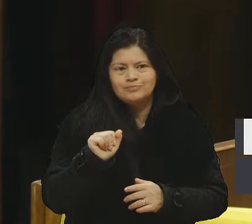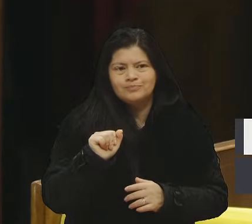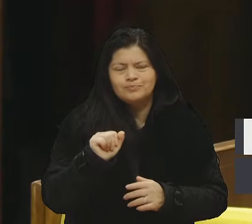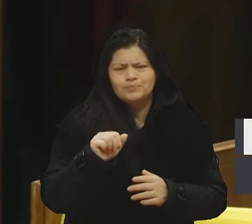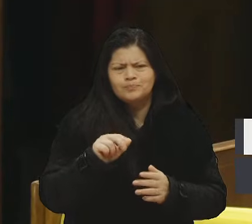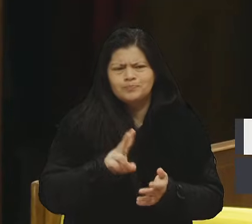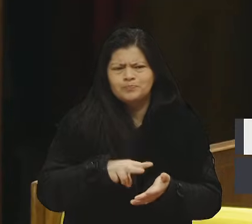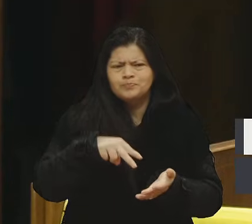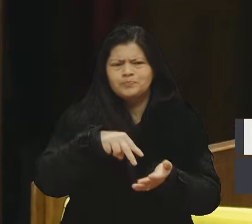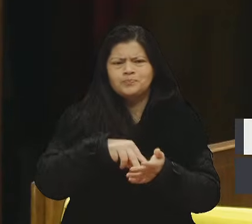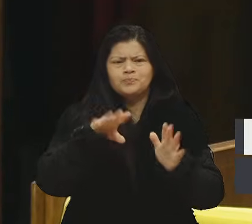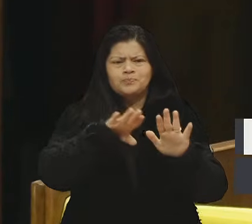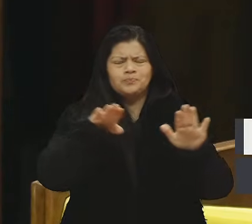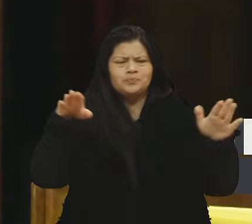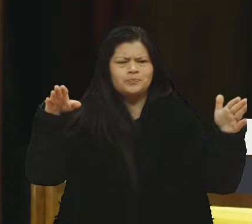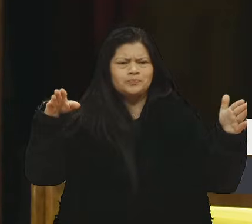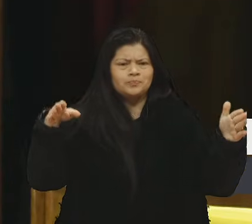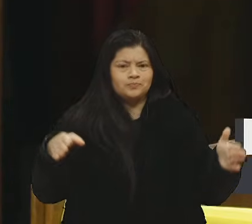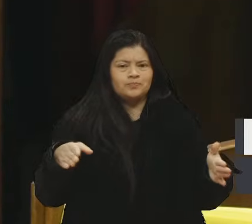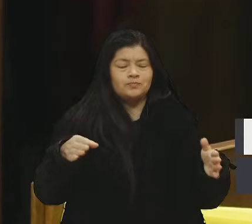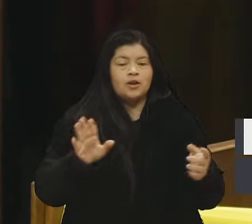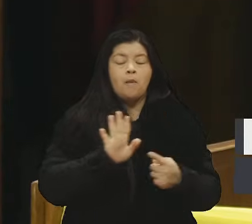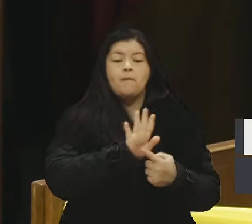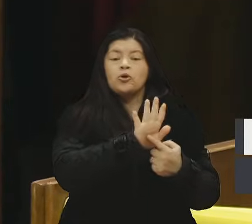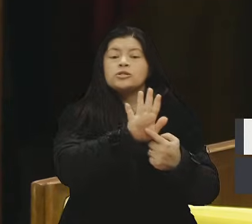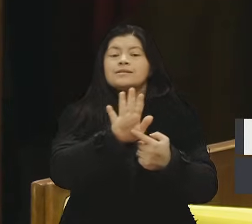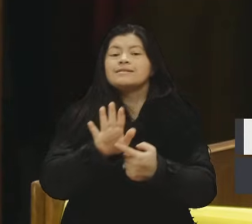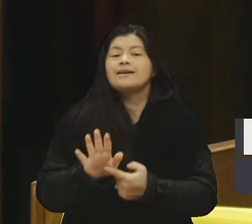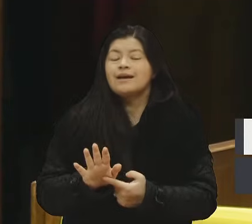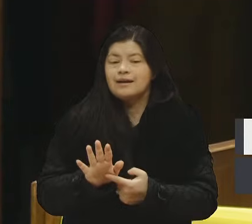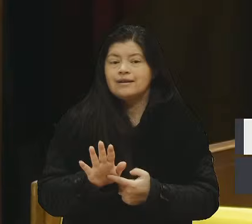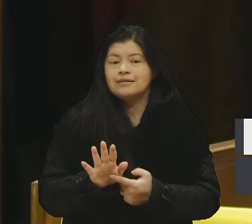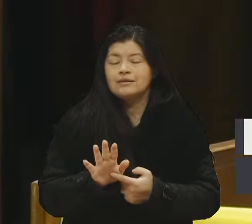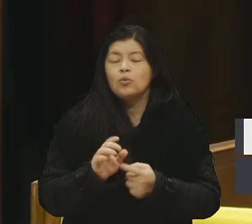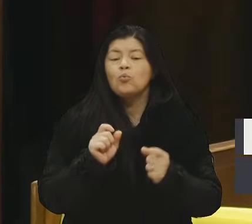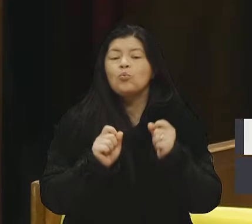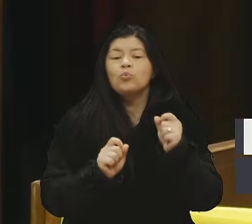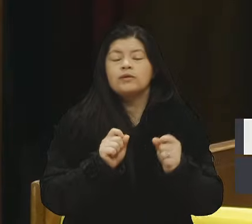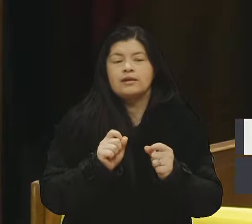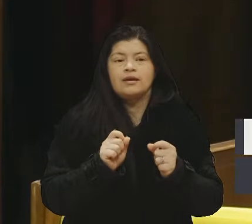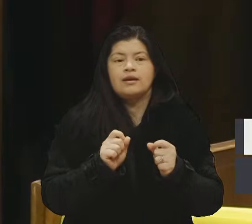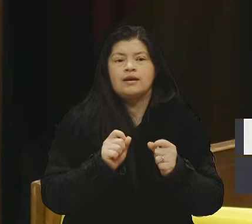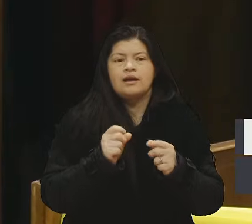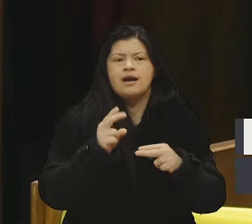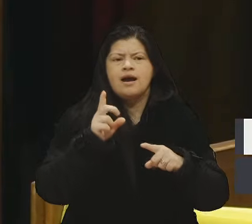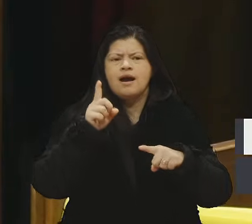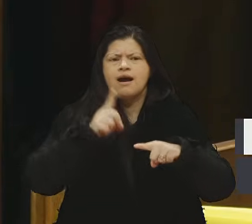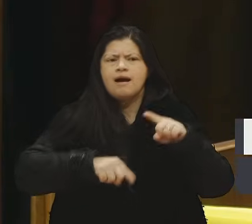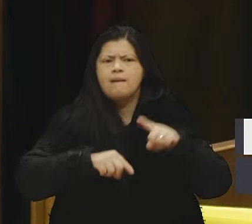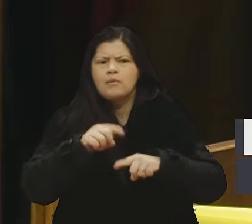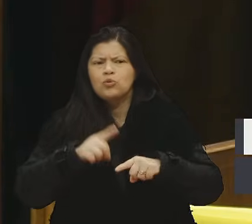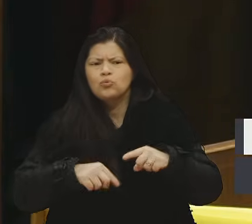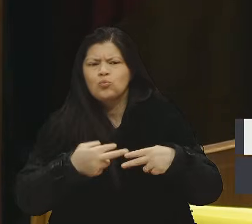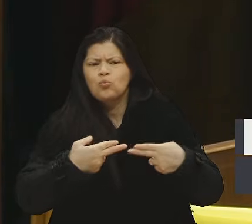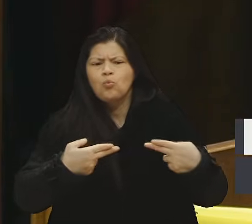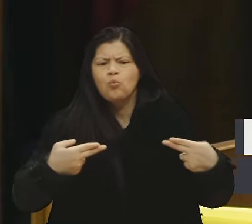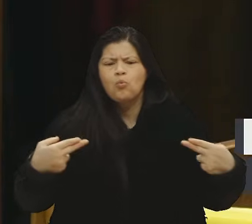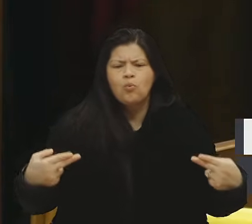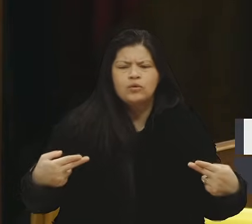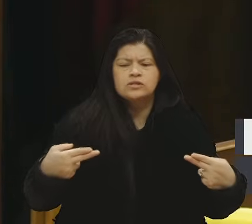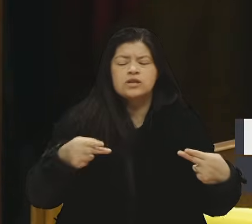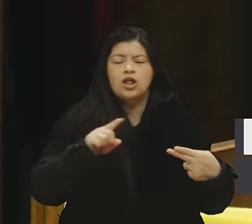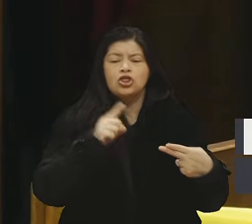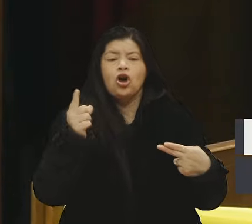Eu vim para dar dados, dar elementos e munição que até agora nós estávamos